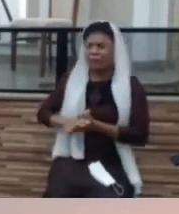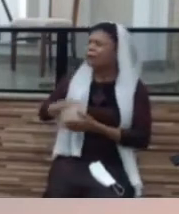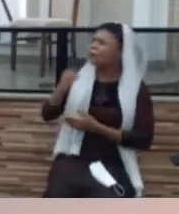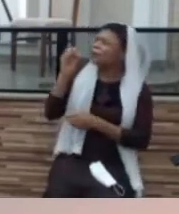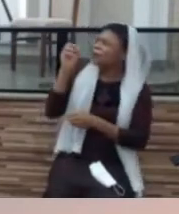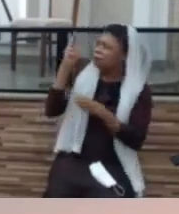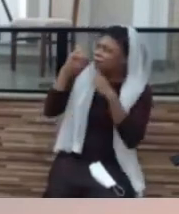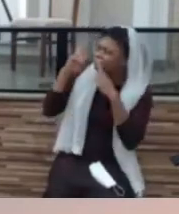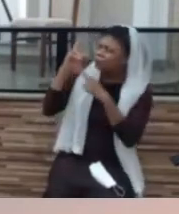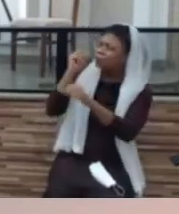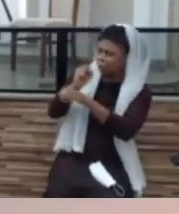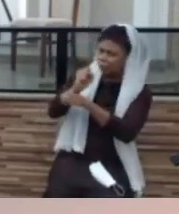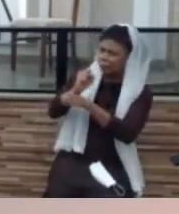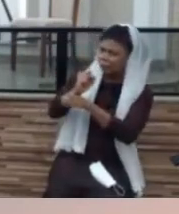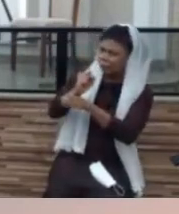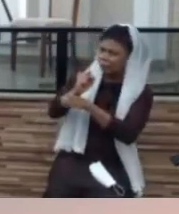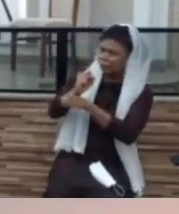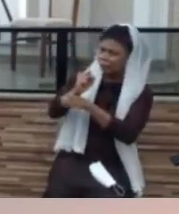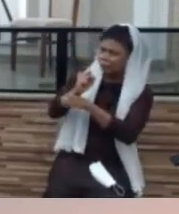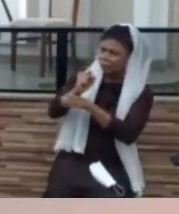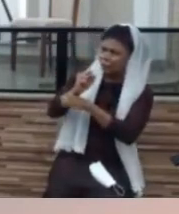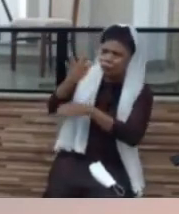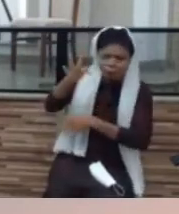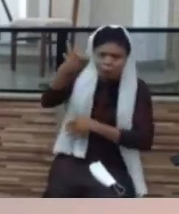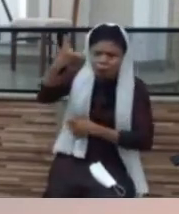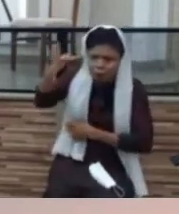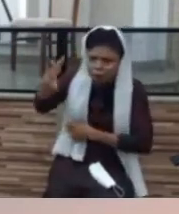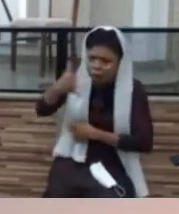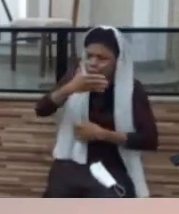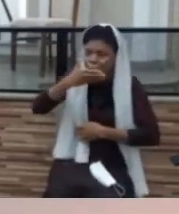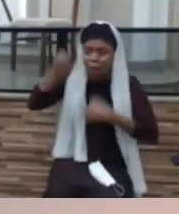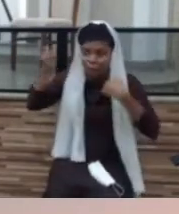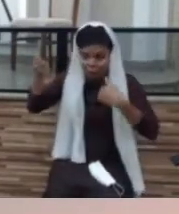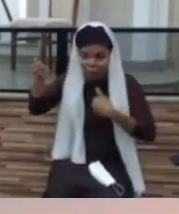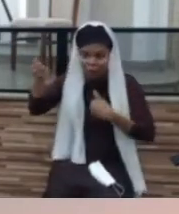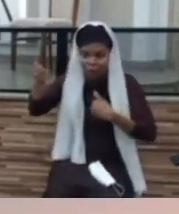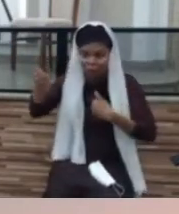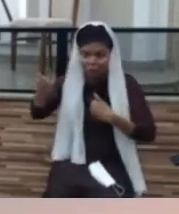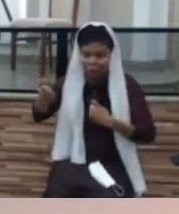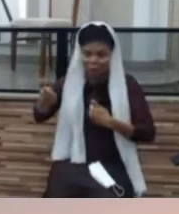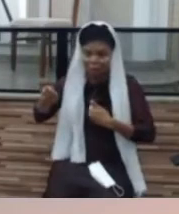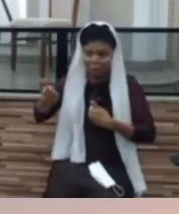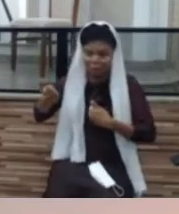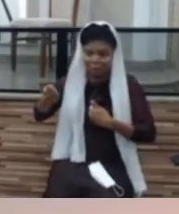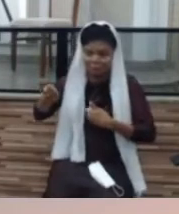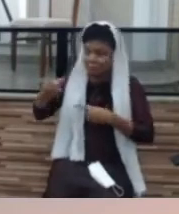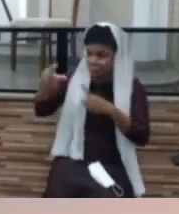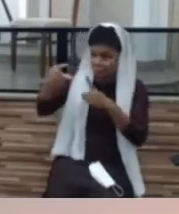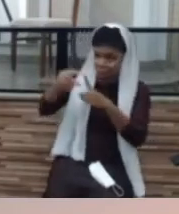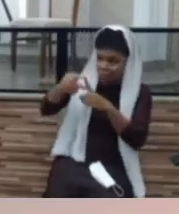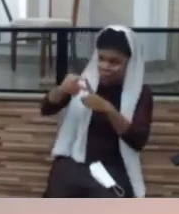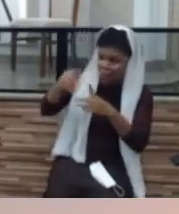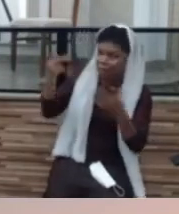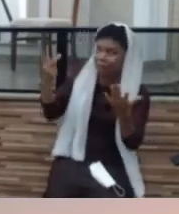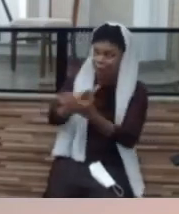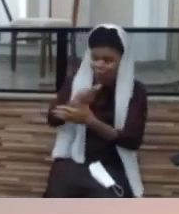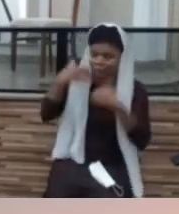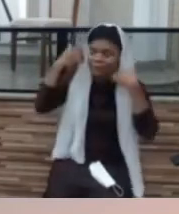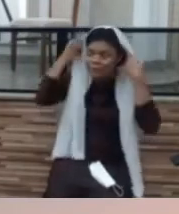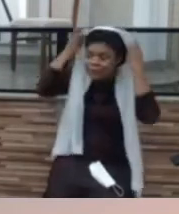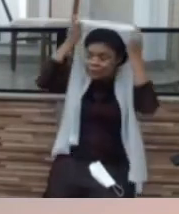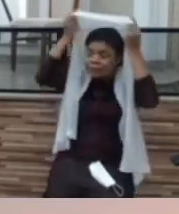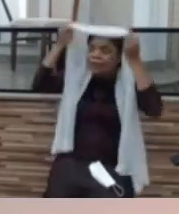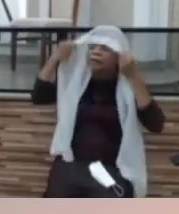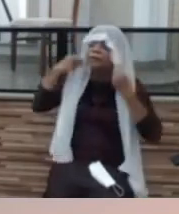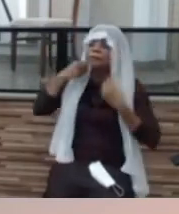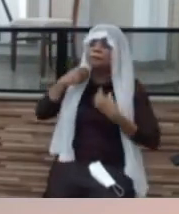melhor. Temos esperança que a palavra vai se cumprir. Que a noite pode ser de choro, mas a alegria pode vir para amanhã, pela